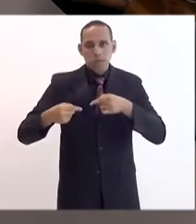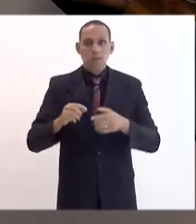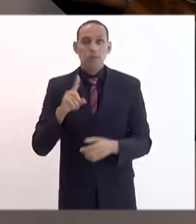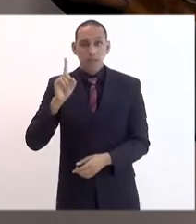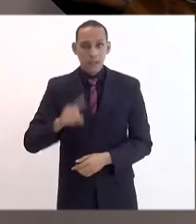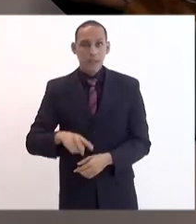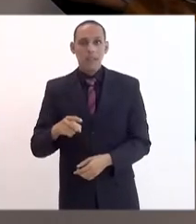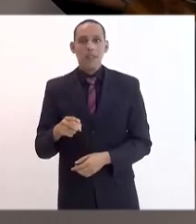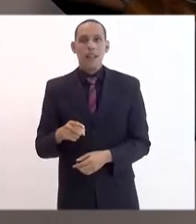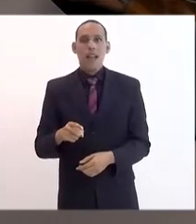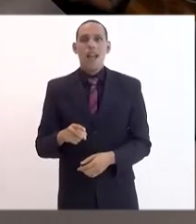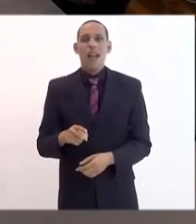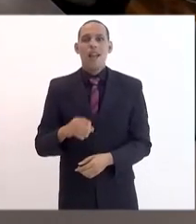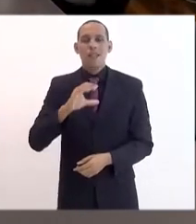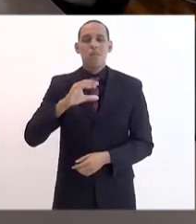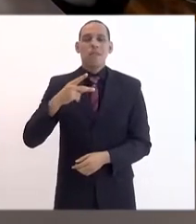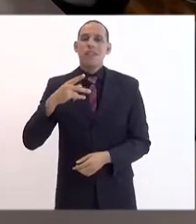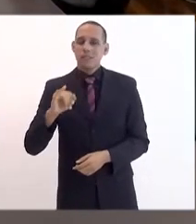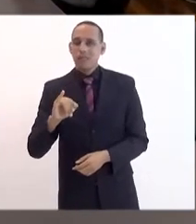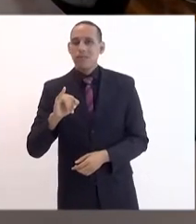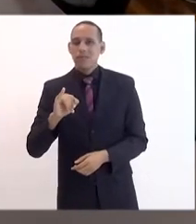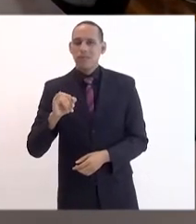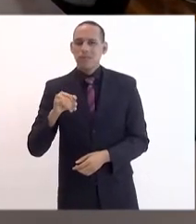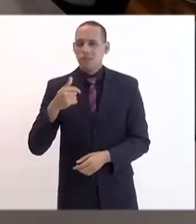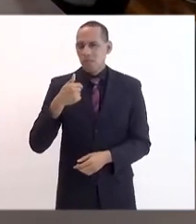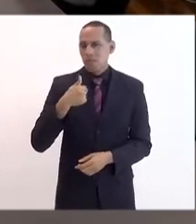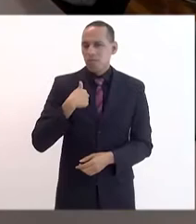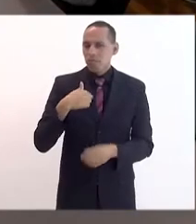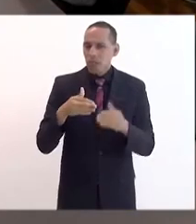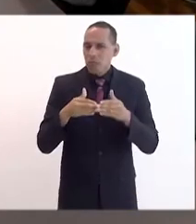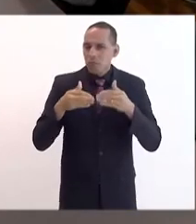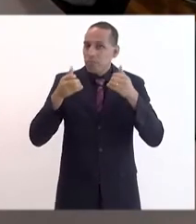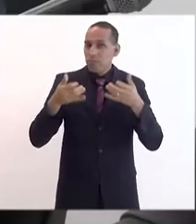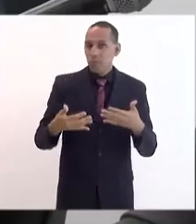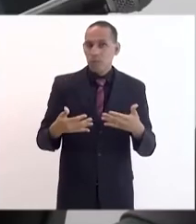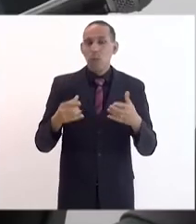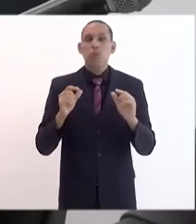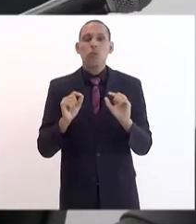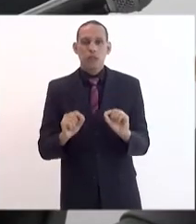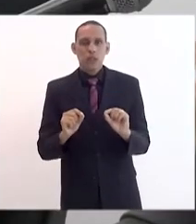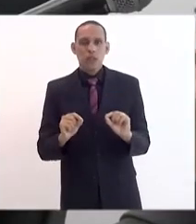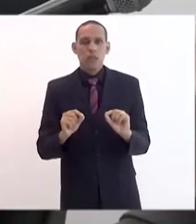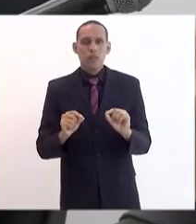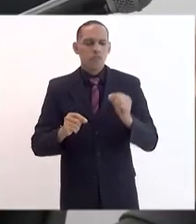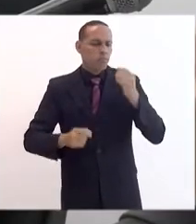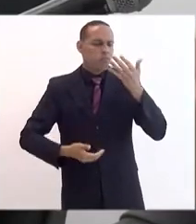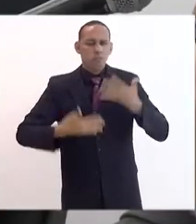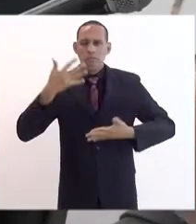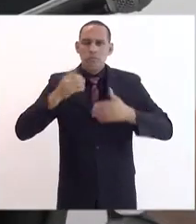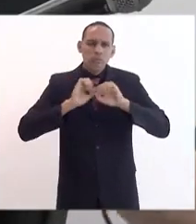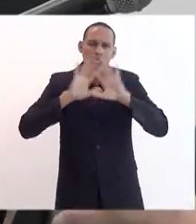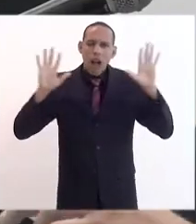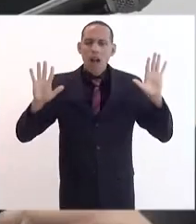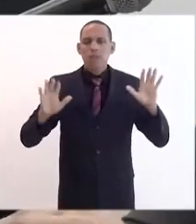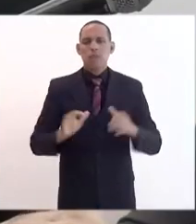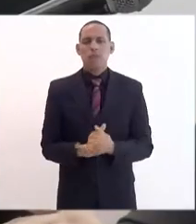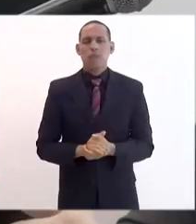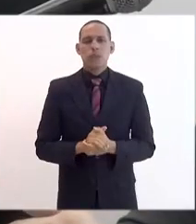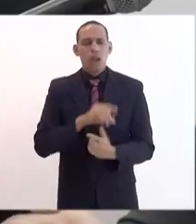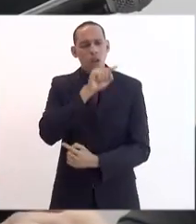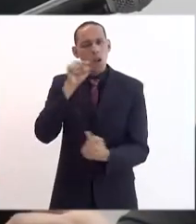Inquérito. Ah, sim. A minha questão de ordem, de forma muito transparente e objetiva, é